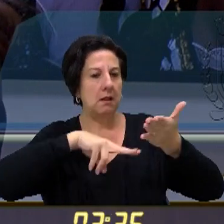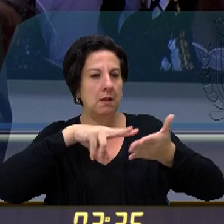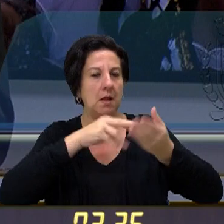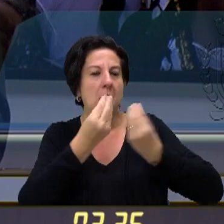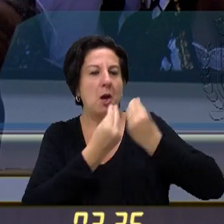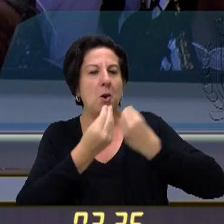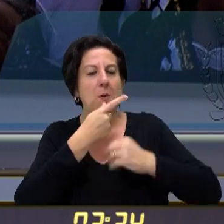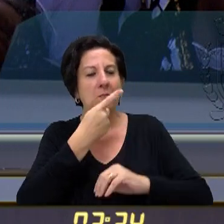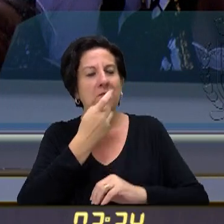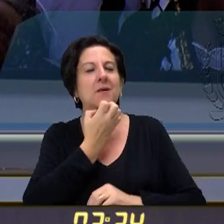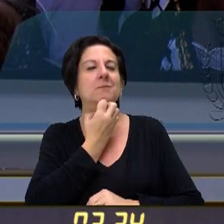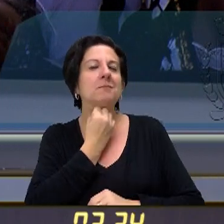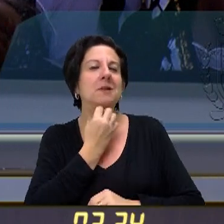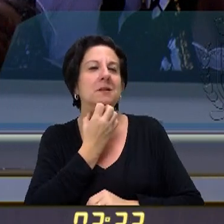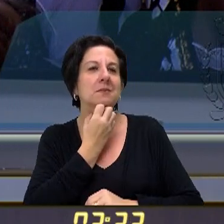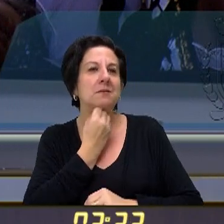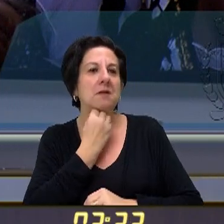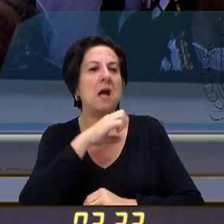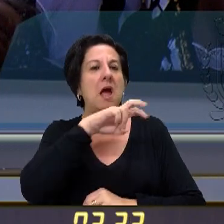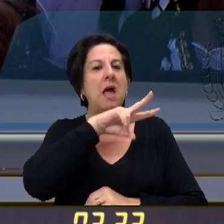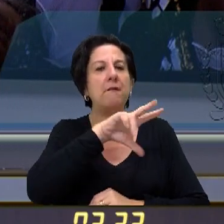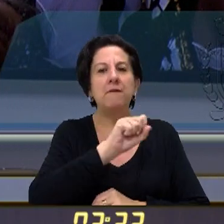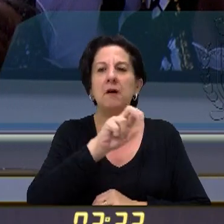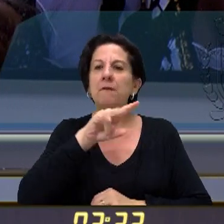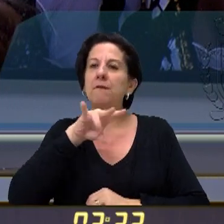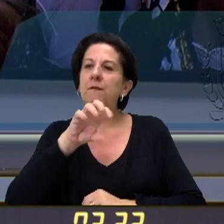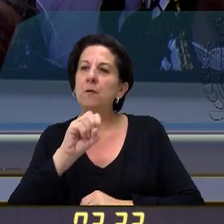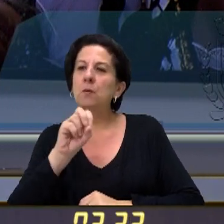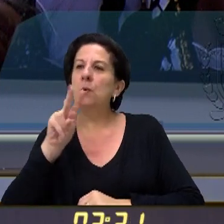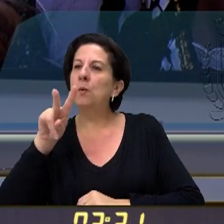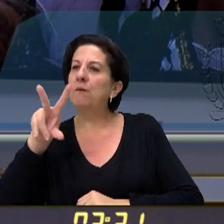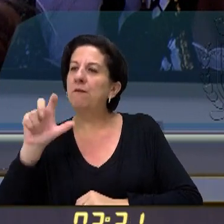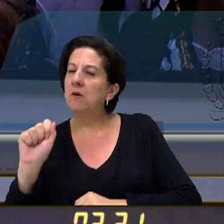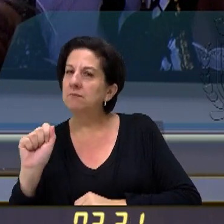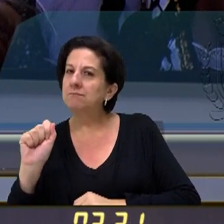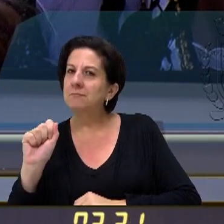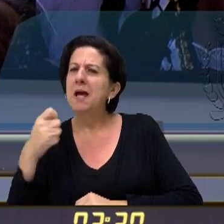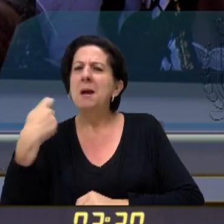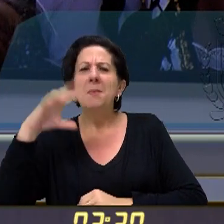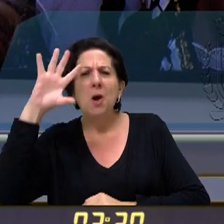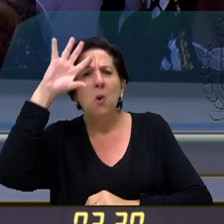diz Paulo Freire, que Eva viu a uva. É preciso